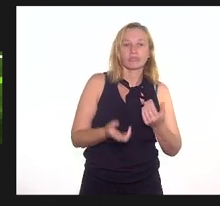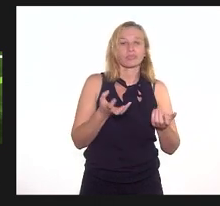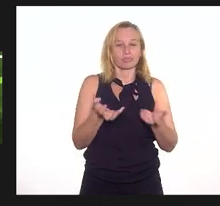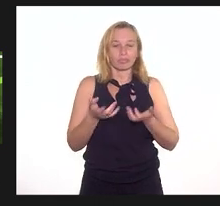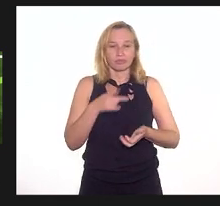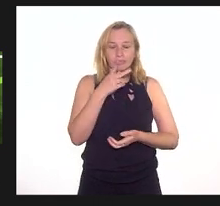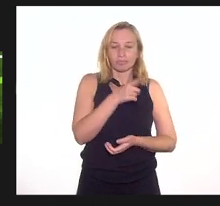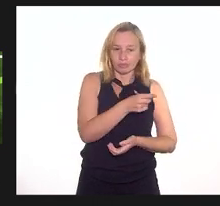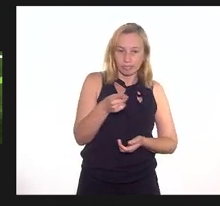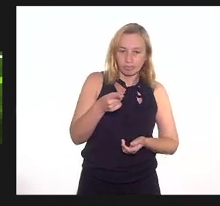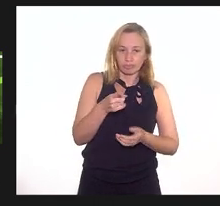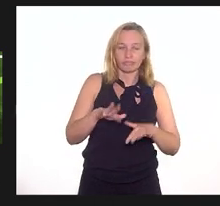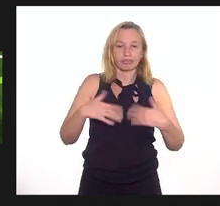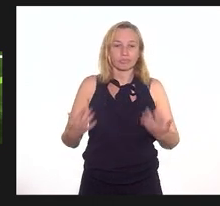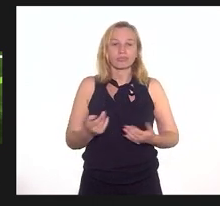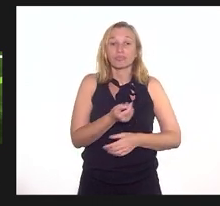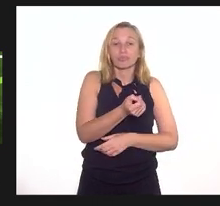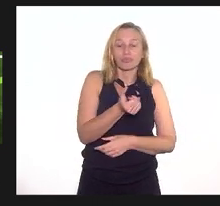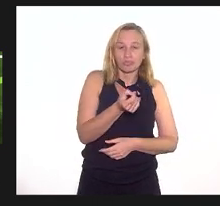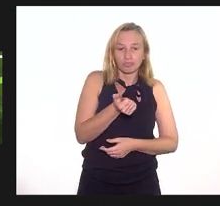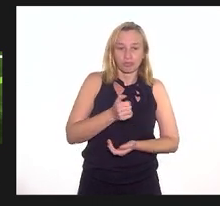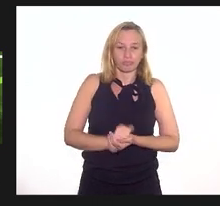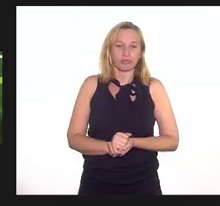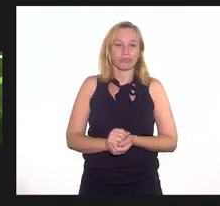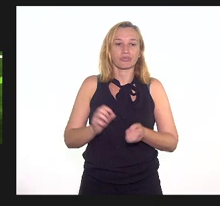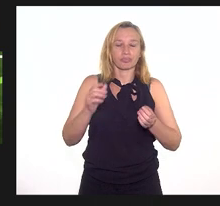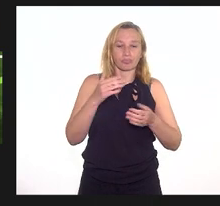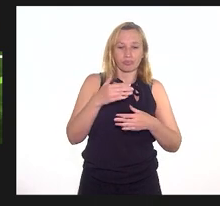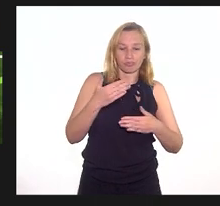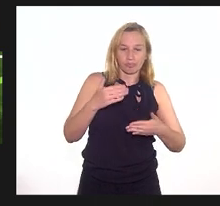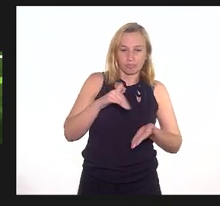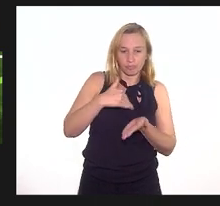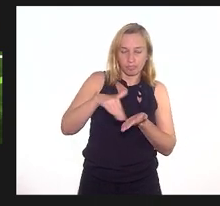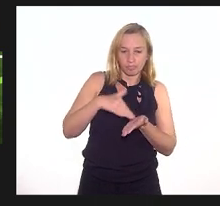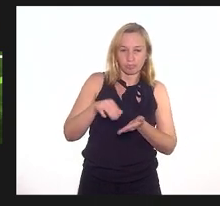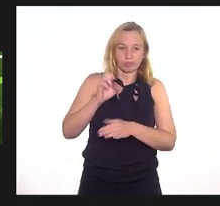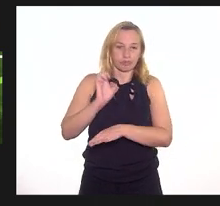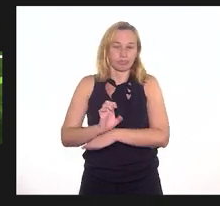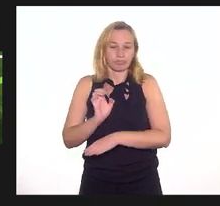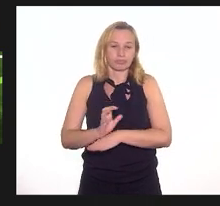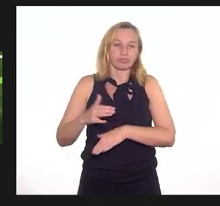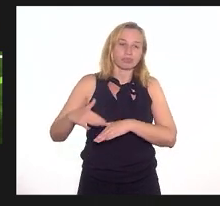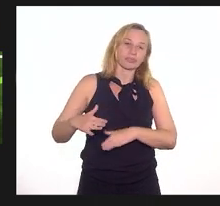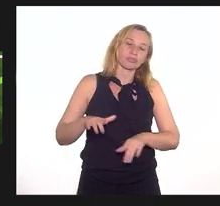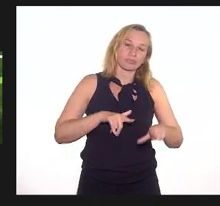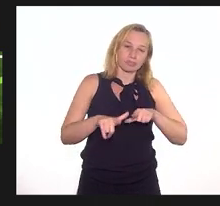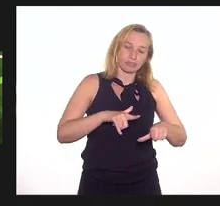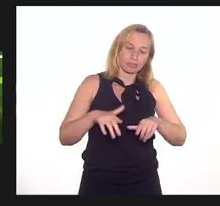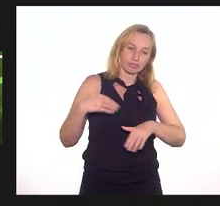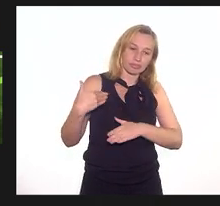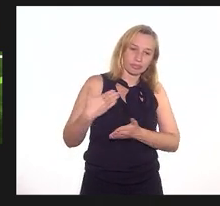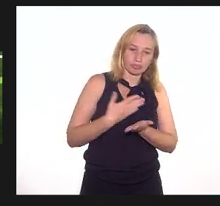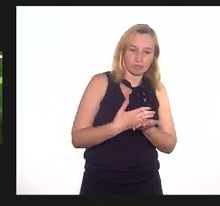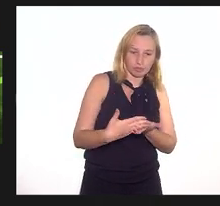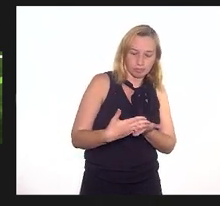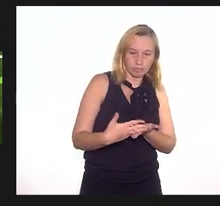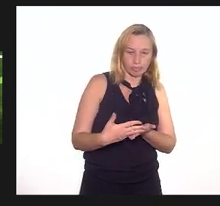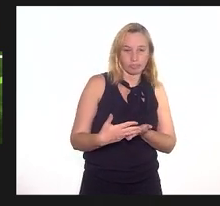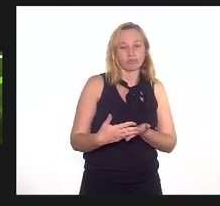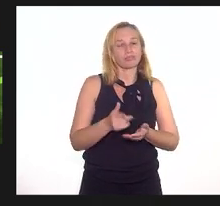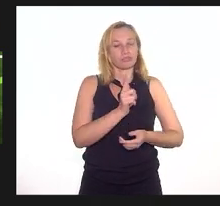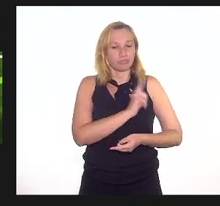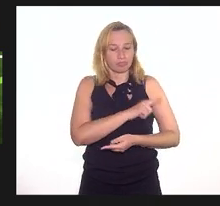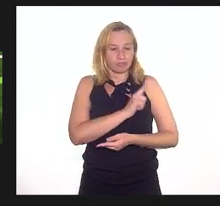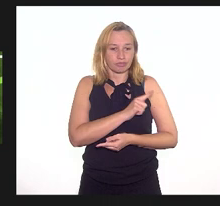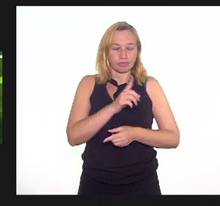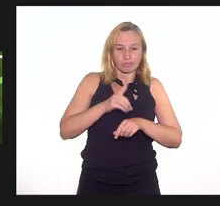contar para vocês, então, um pouco sobre isso. A Secretaria de Estado, então, vem trabalhando desde o início da gestão desse quadriênio, que foi lá com o doutor